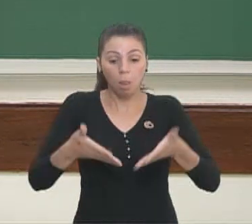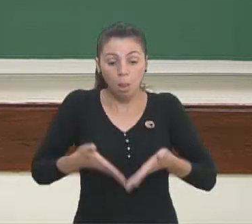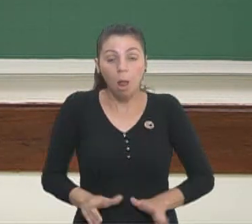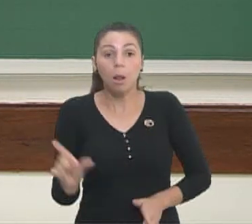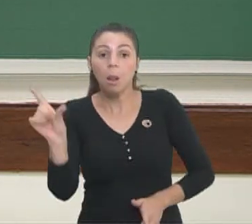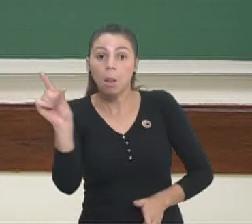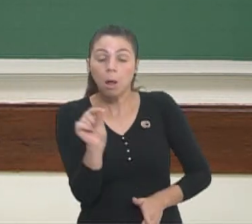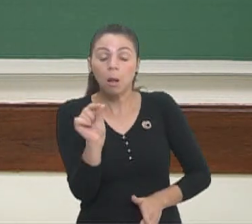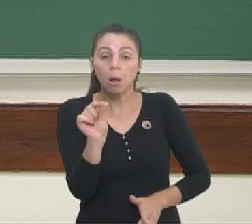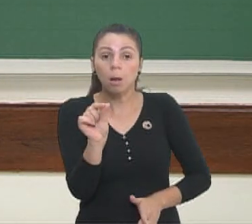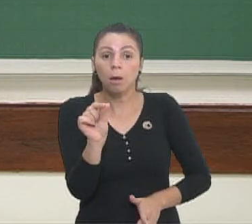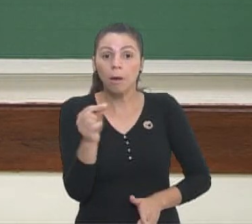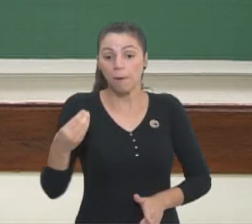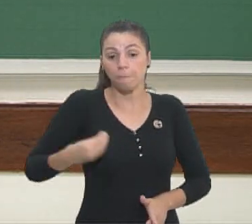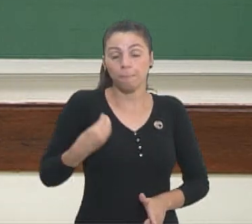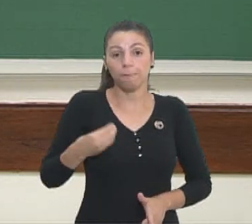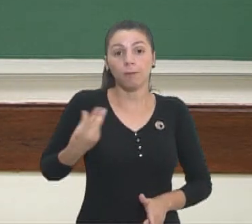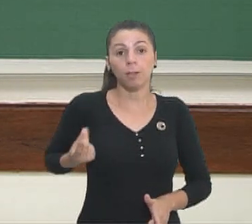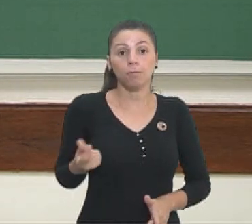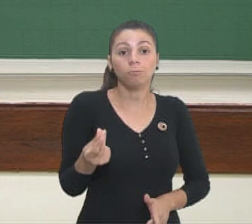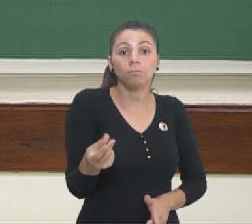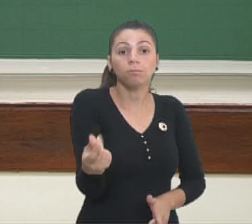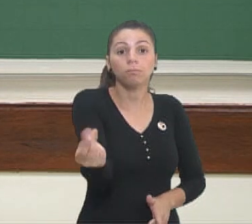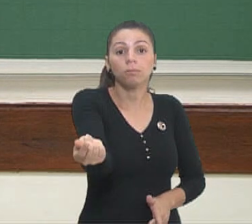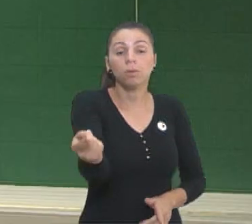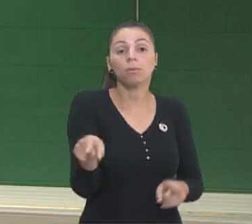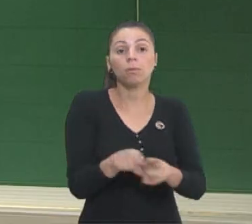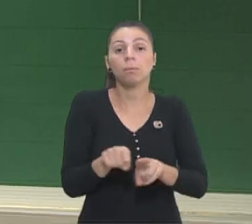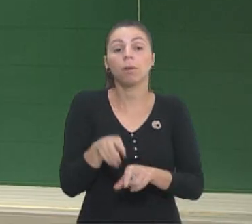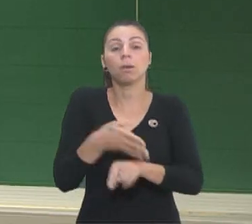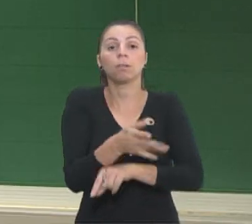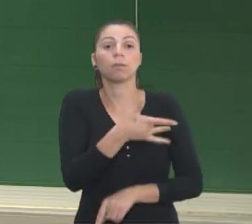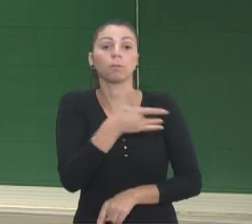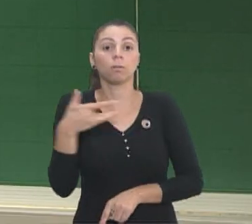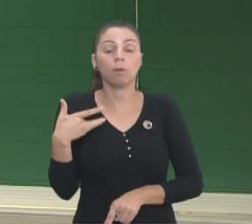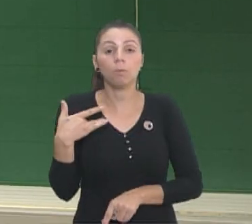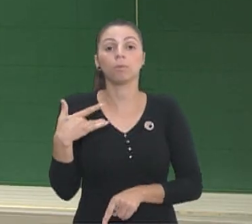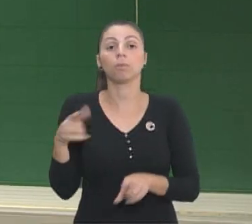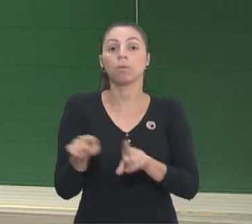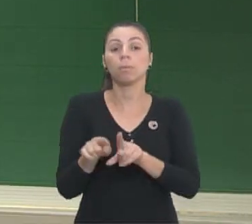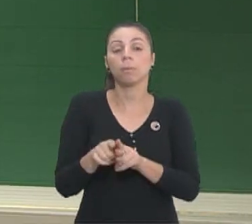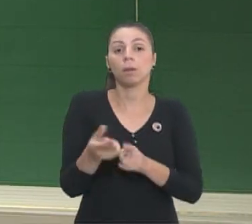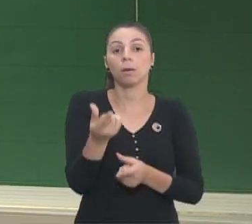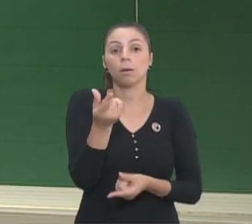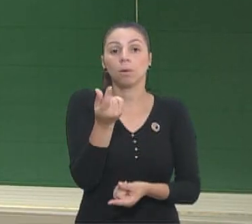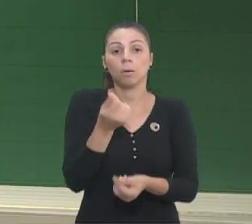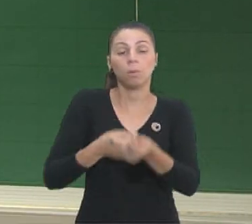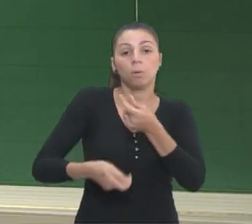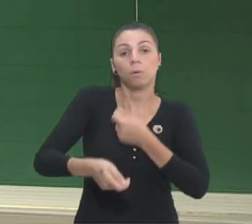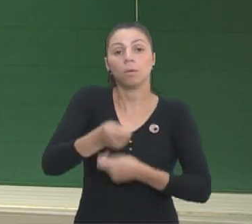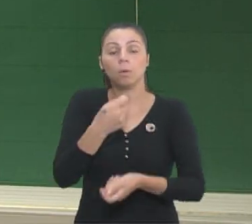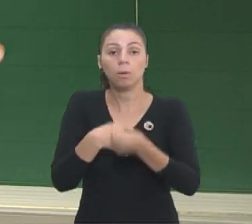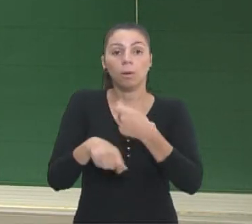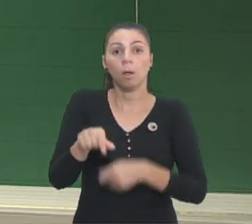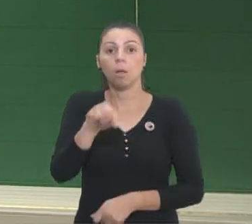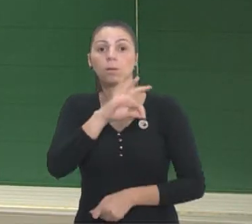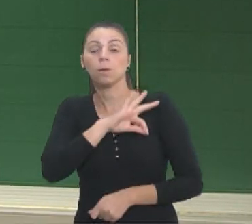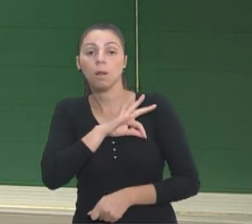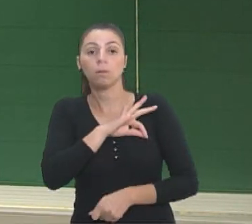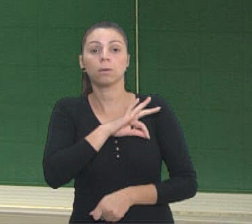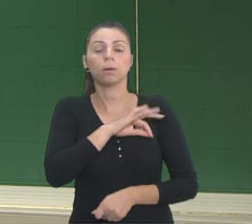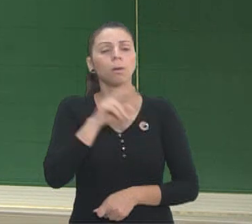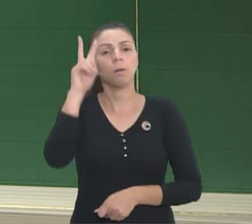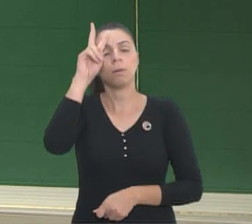então está tendo mais acesso à saúde, a renda per capita também está melhorando. Lembrando que renda